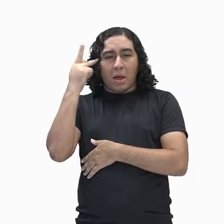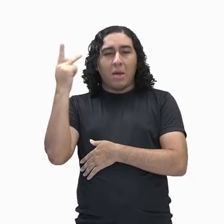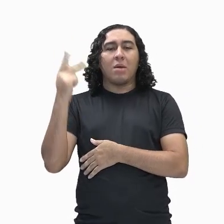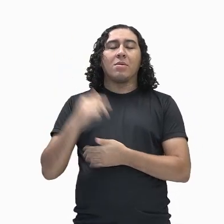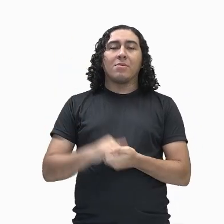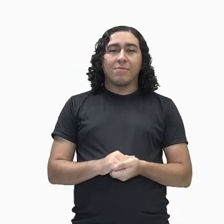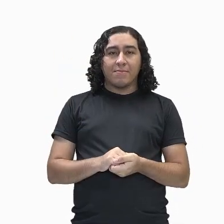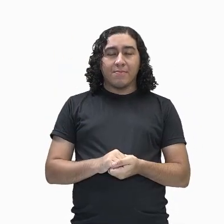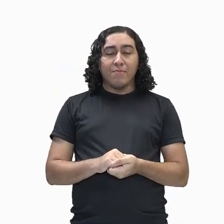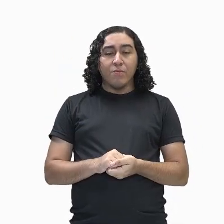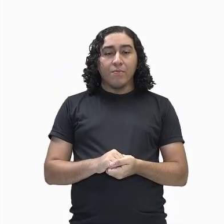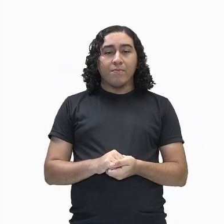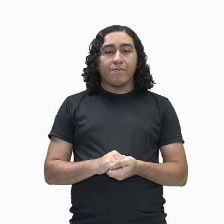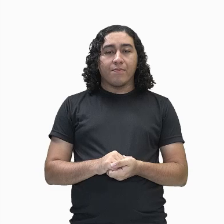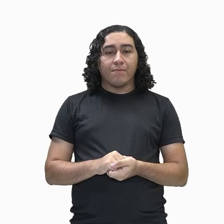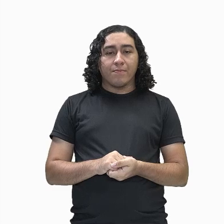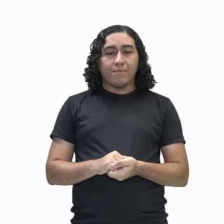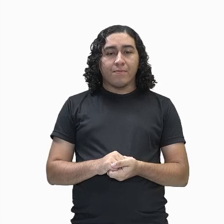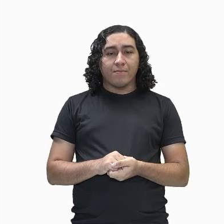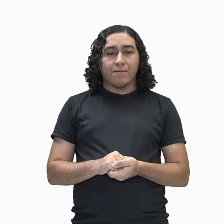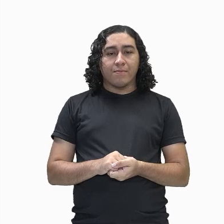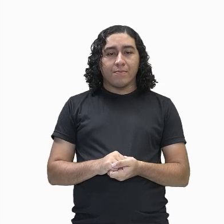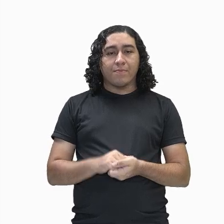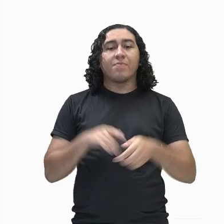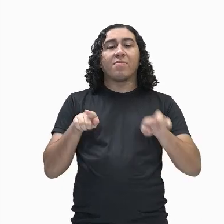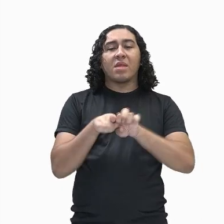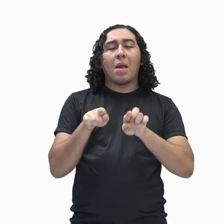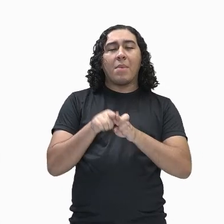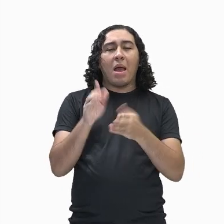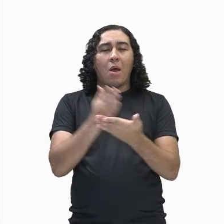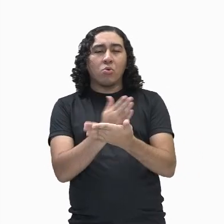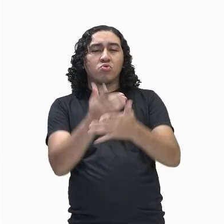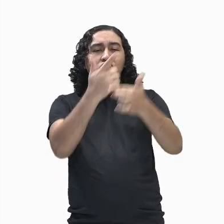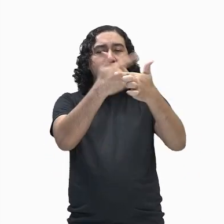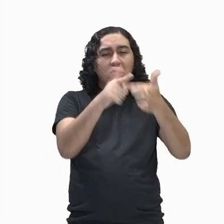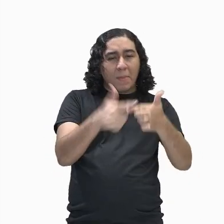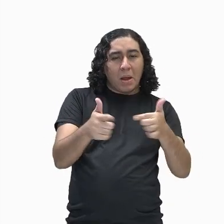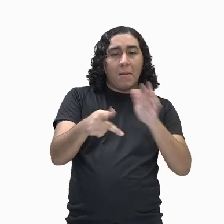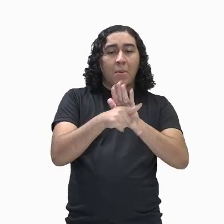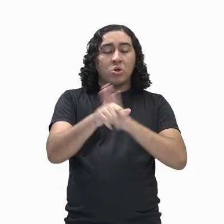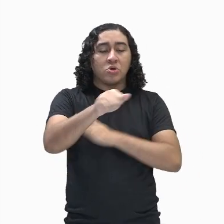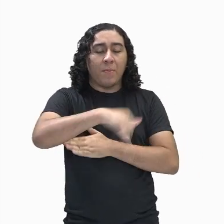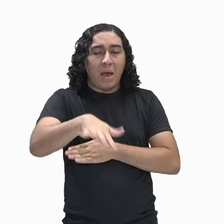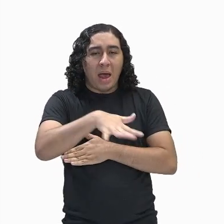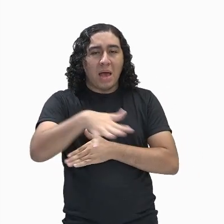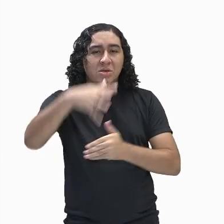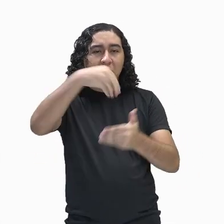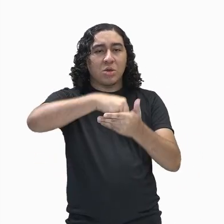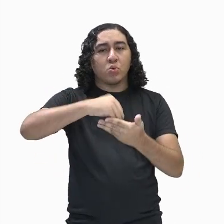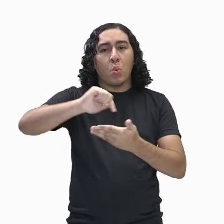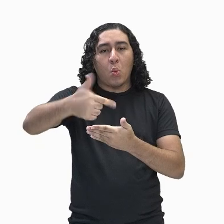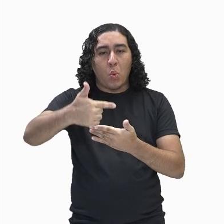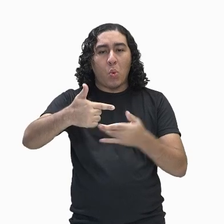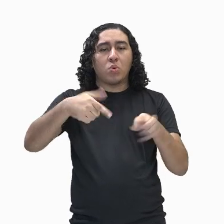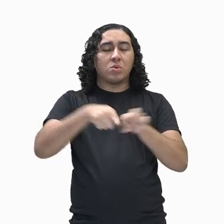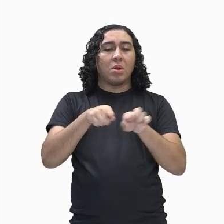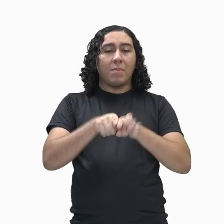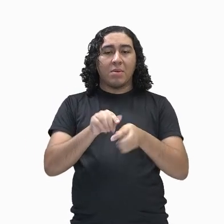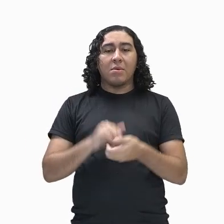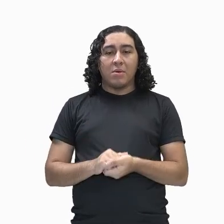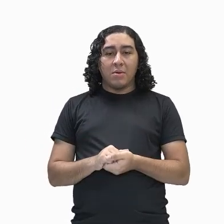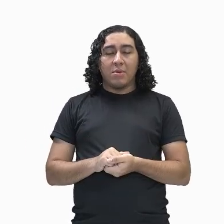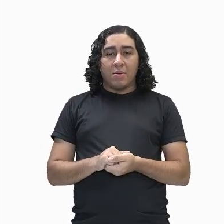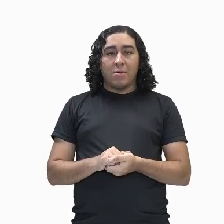Paulo e Distrito Federal, né? E alguns encraves, terrenos ou territórios dentro do outro, no Amapá, Amazonas